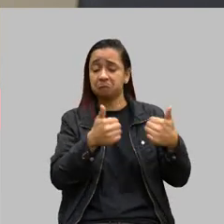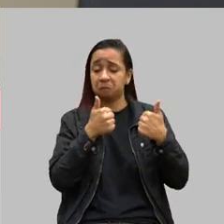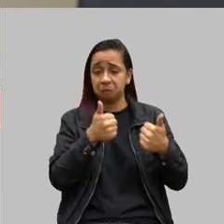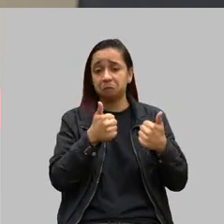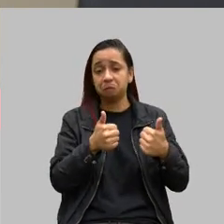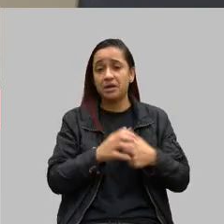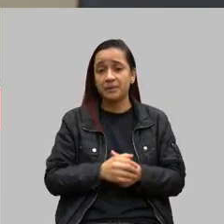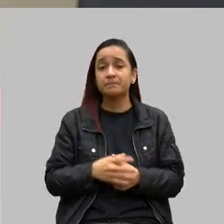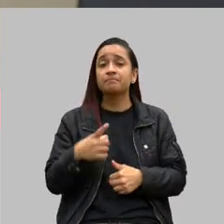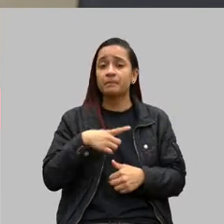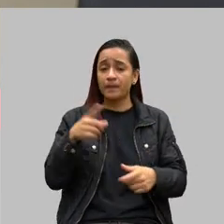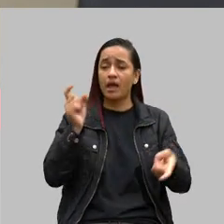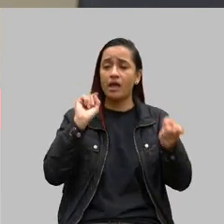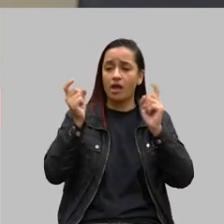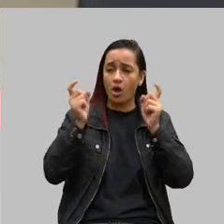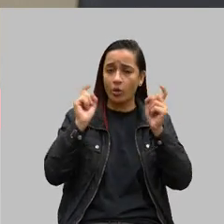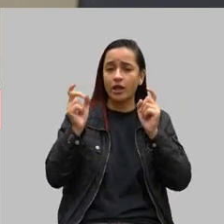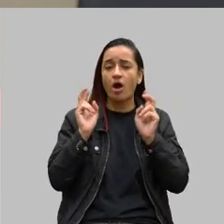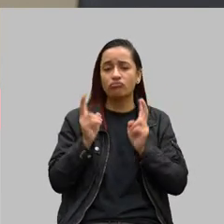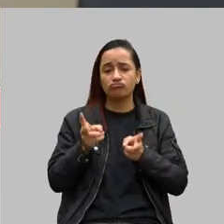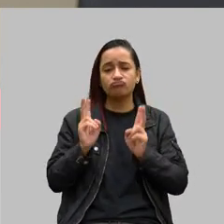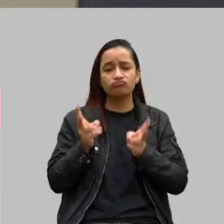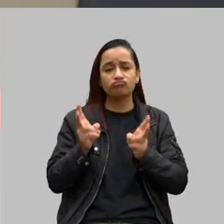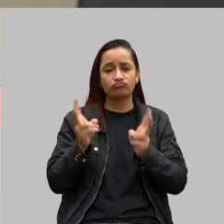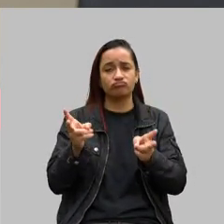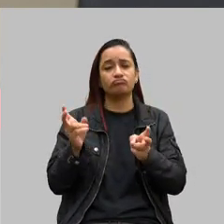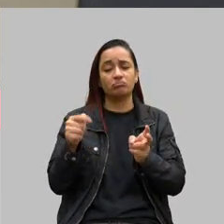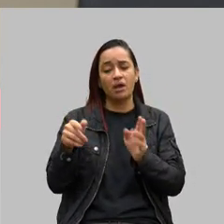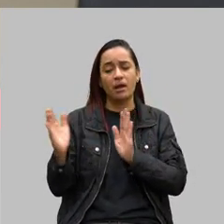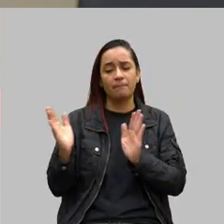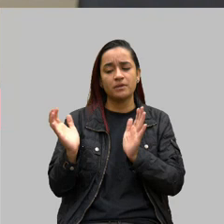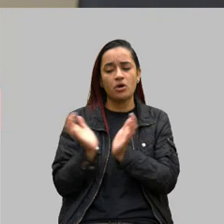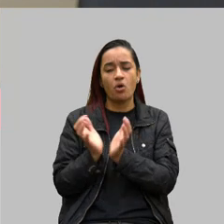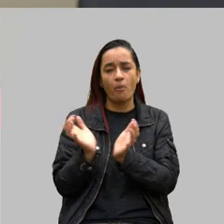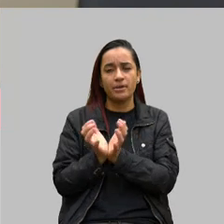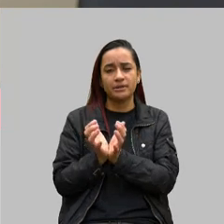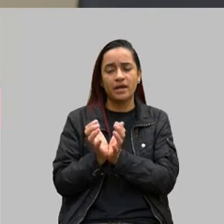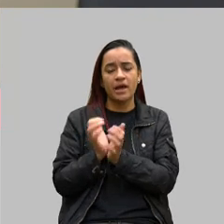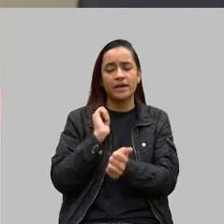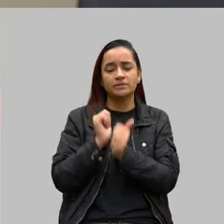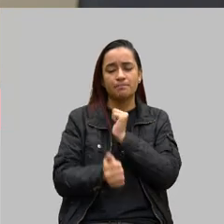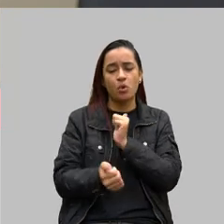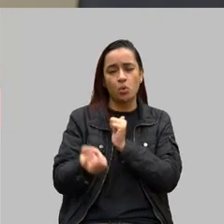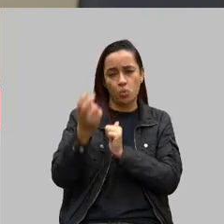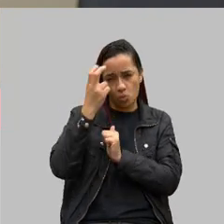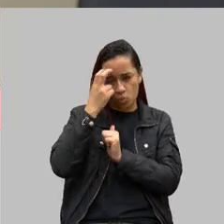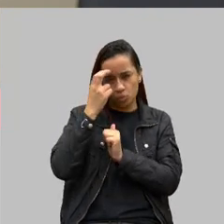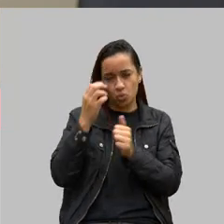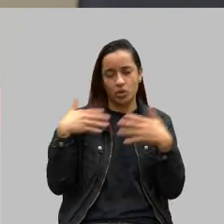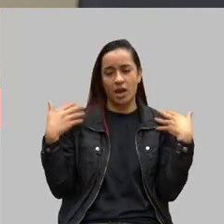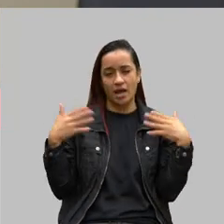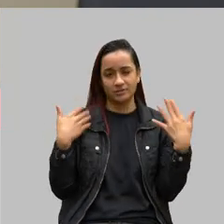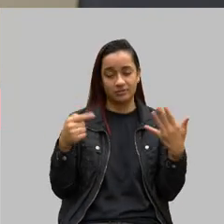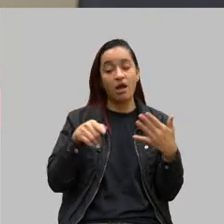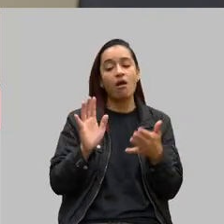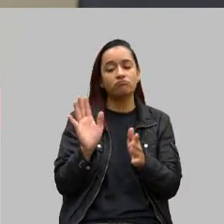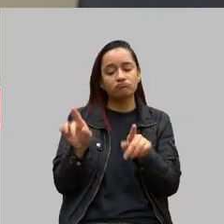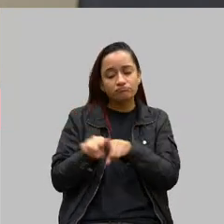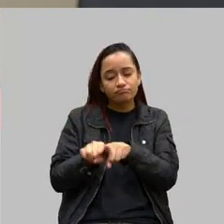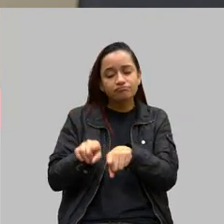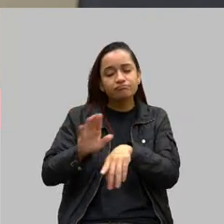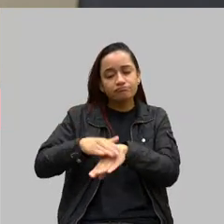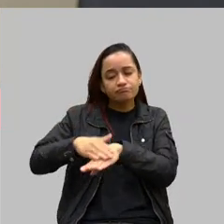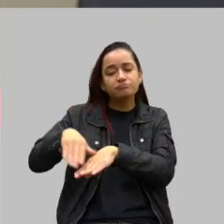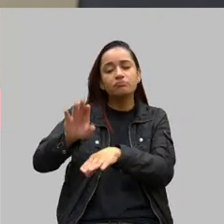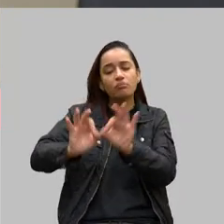reuniões periódicas desse comitê de esporte cultura e lazer que tem endereçado de forma muito eficaz essas questões acerca do